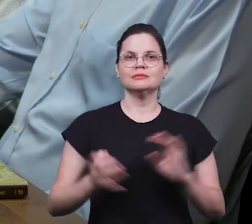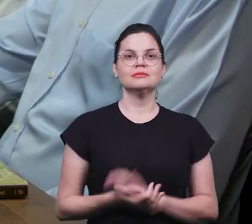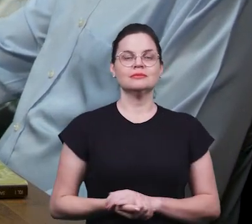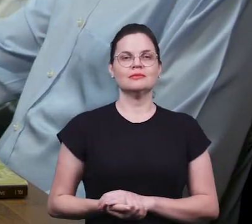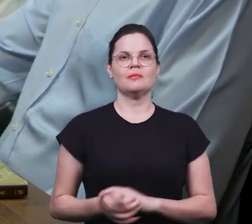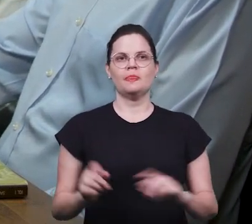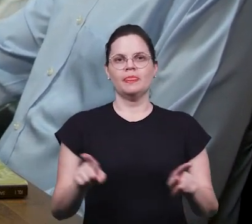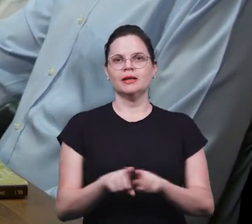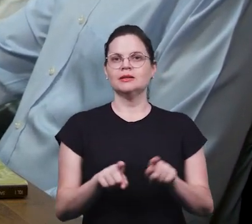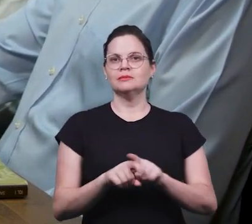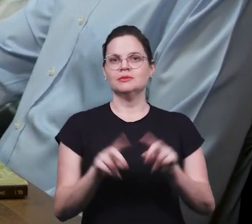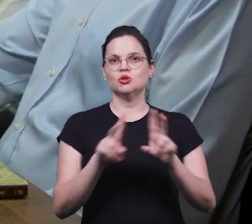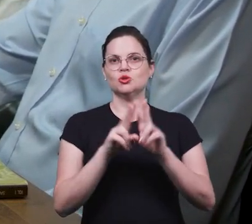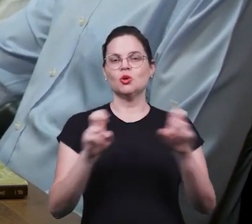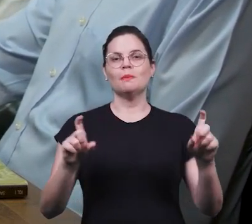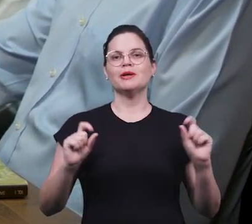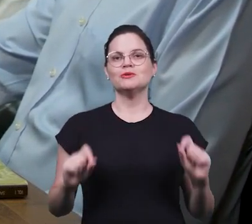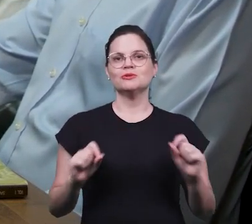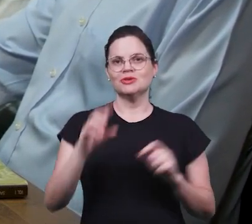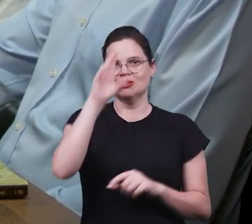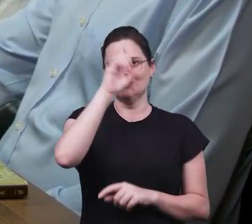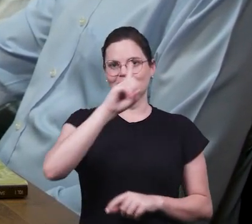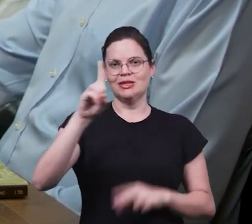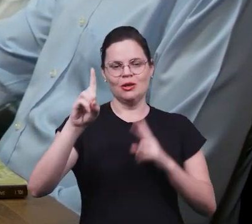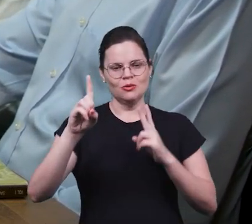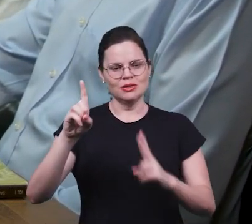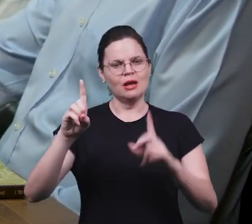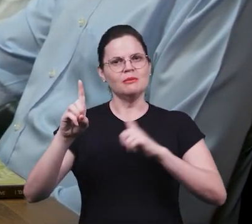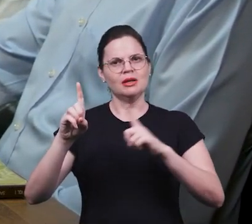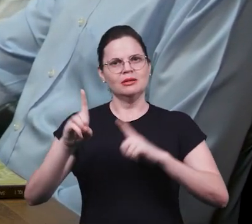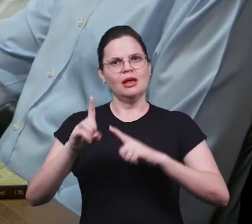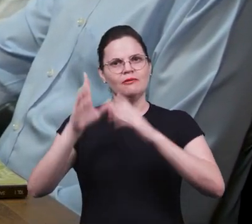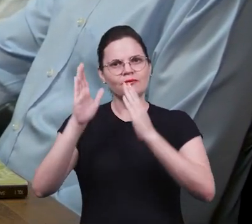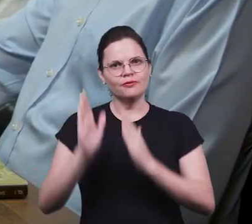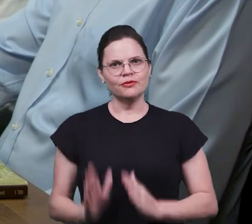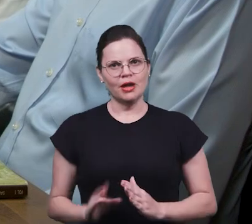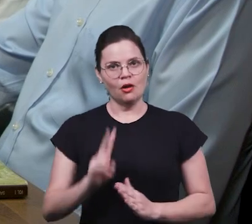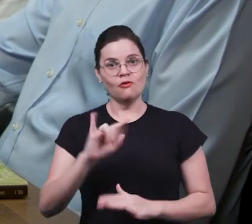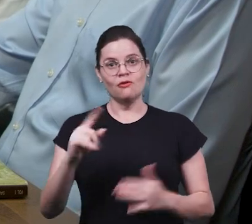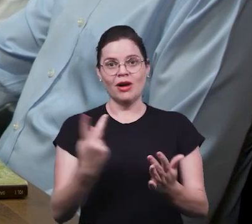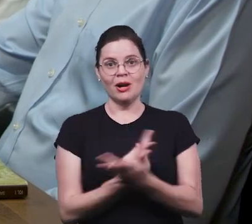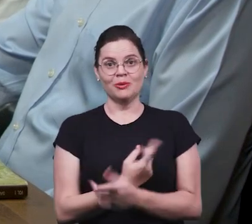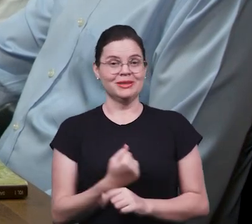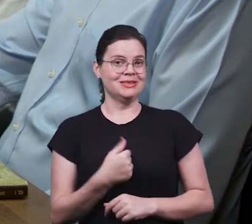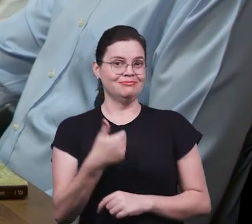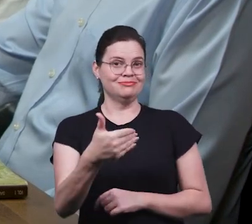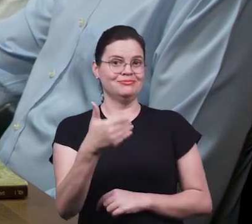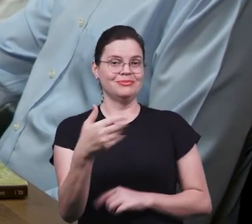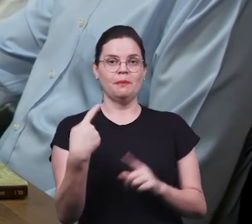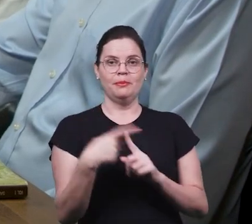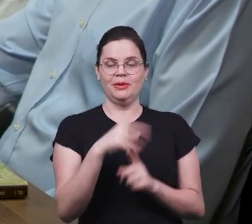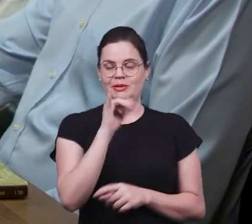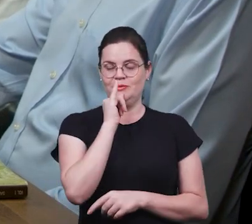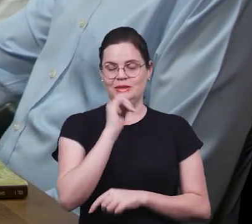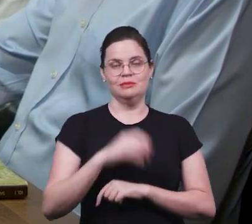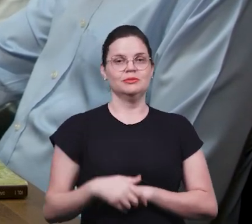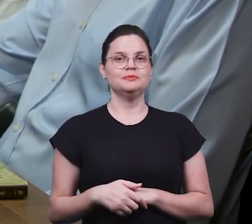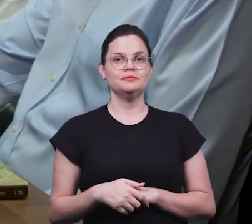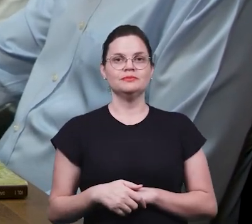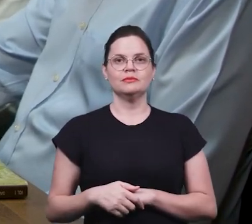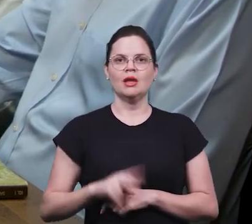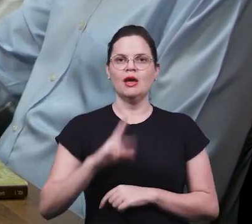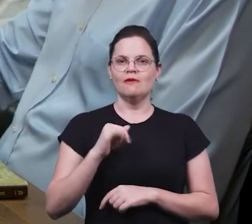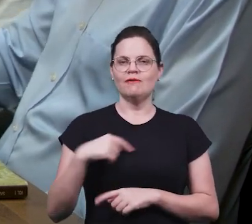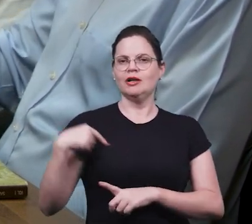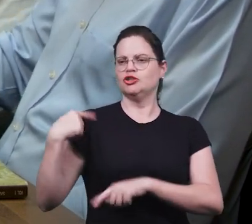sobre Deus não ficou sem um testemunho, isso vai acontecer mais à frente, por quê? Porque as linhagens vão